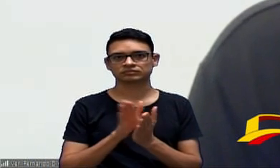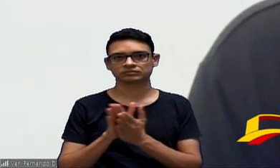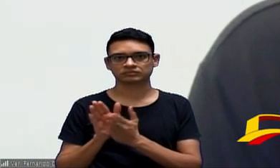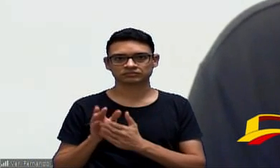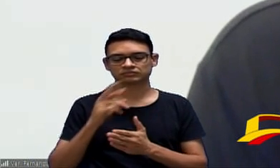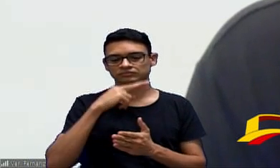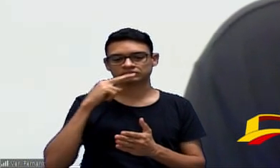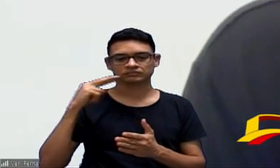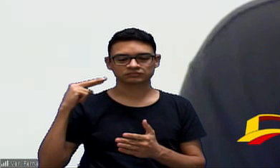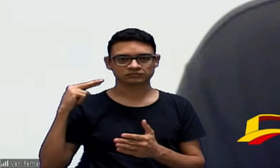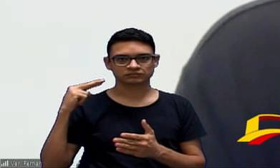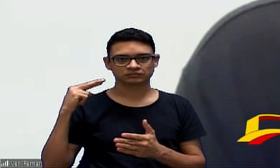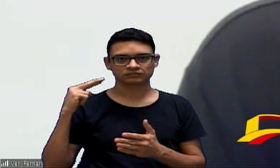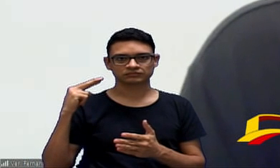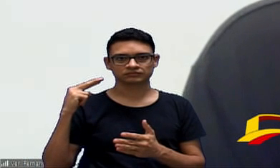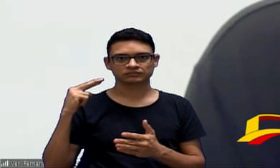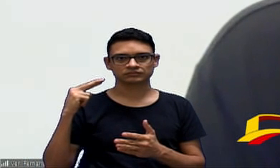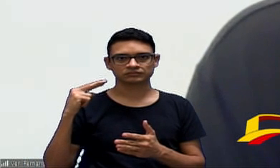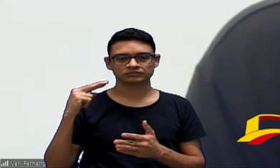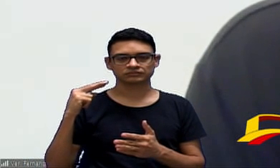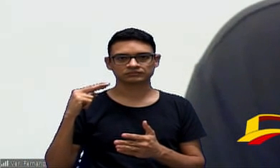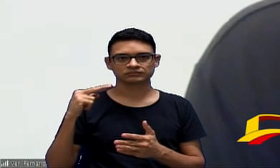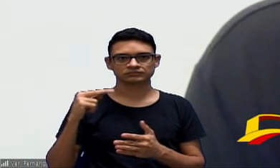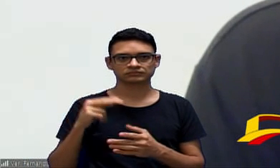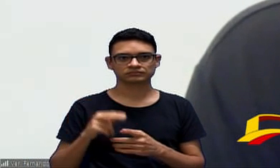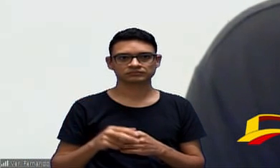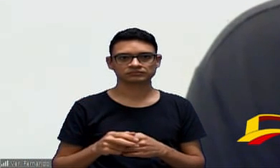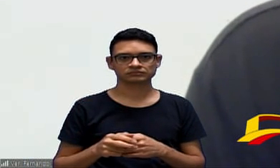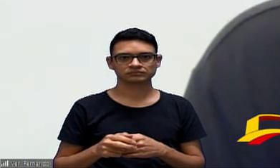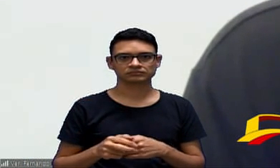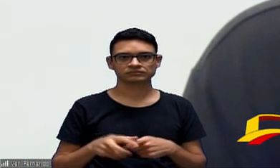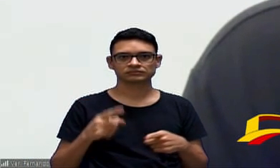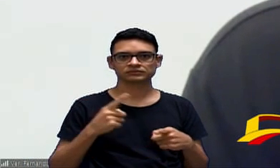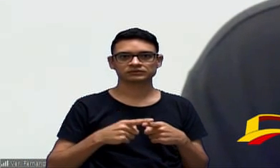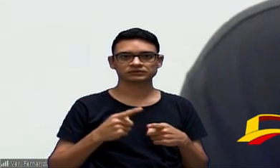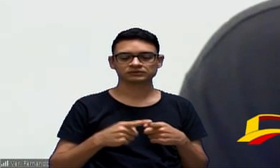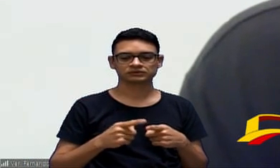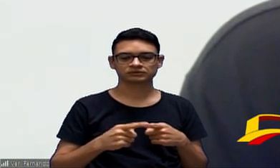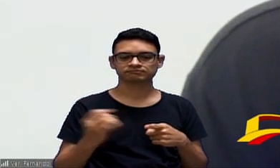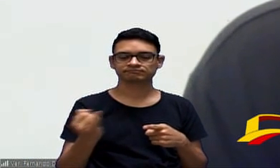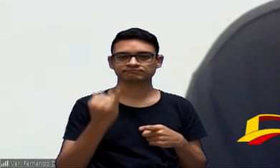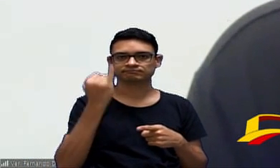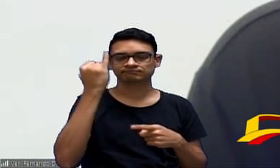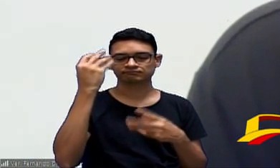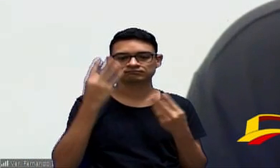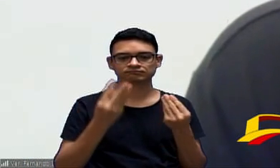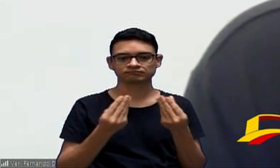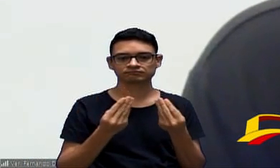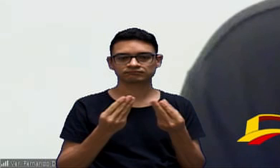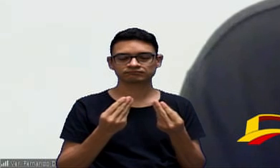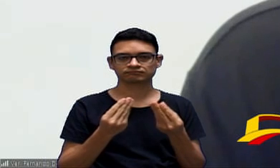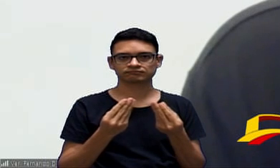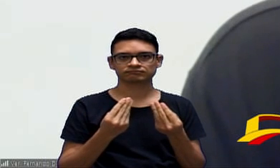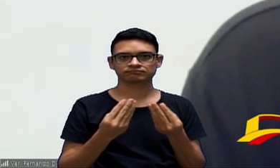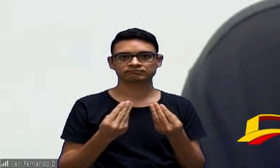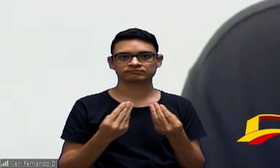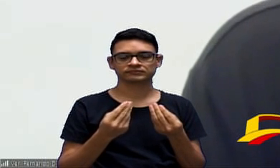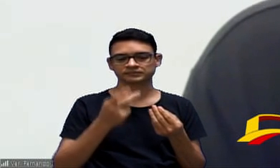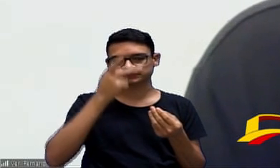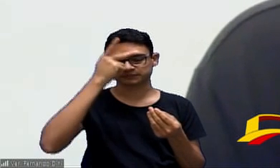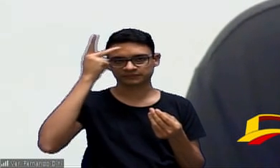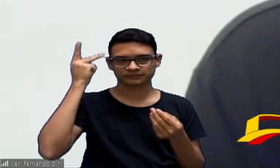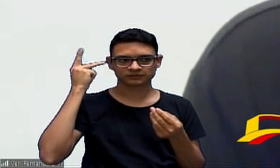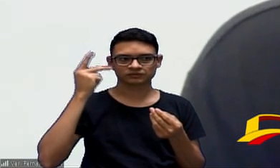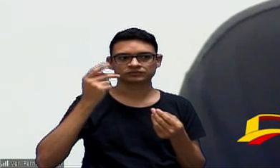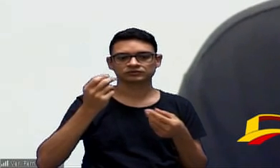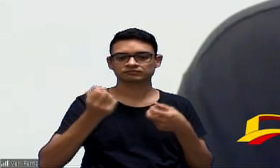nesse quesito de que é extremamente necessário esse auxílio emergencial para essas pessoas, para